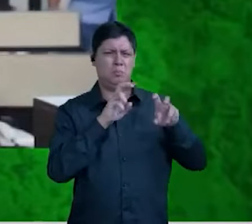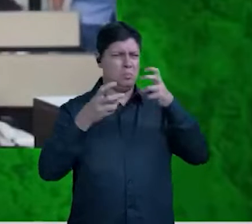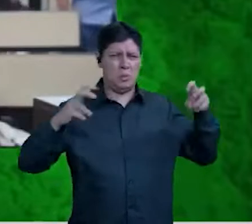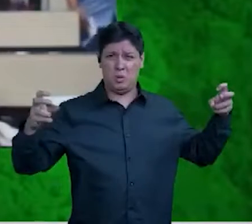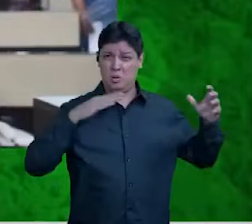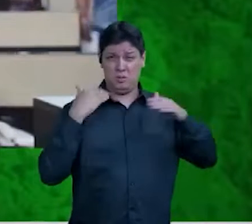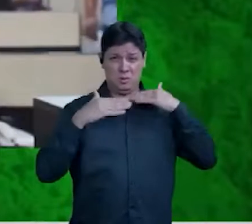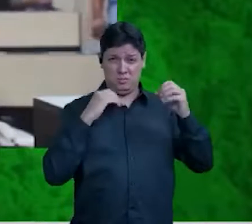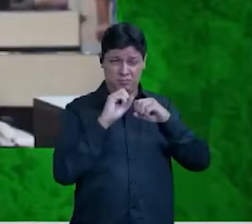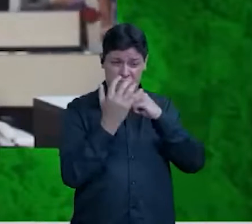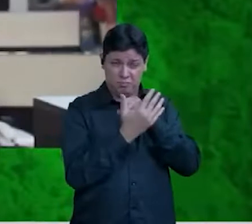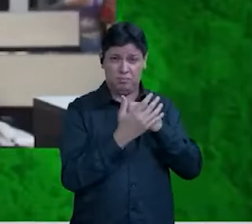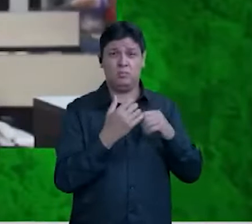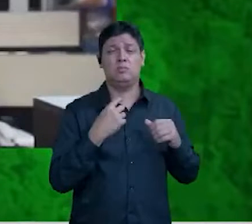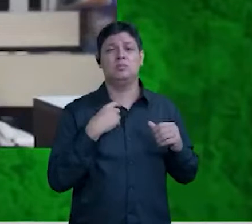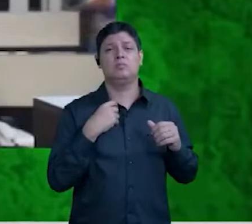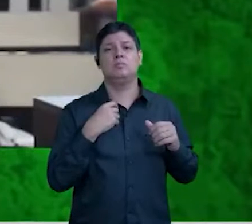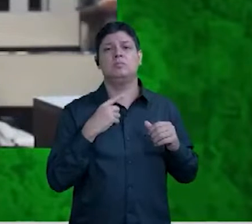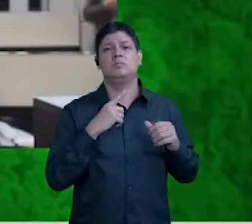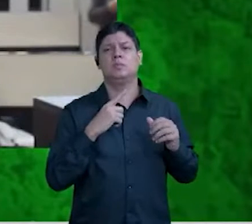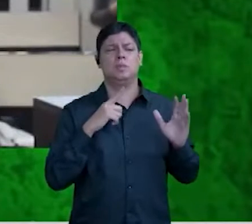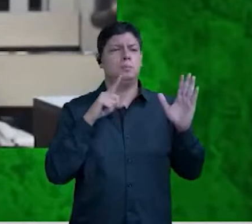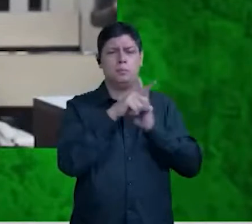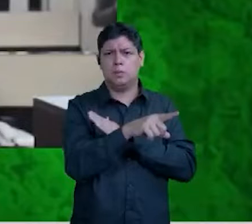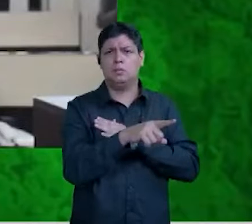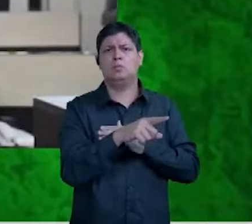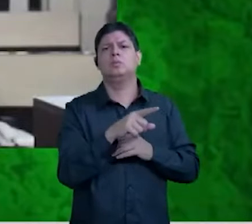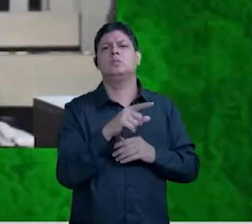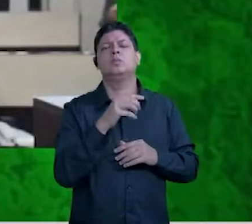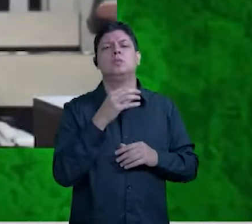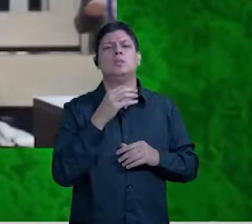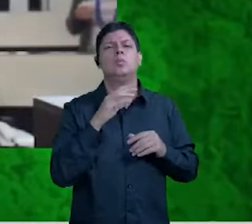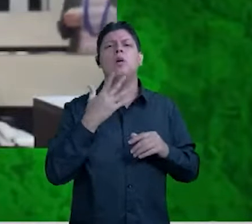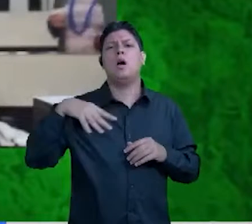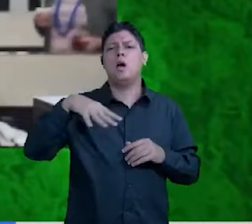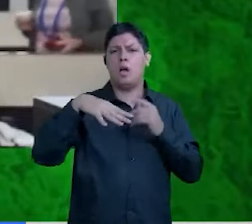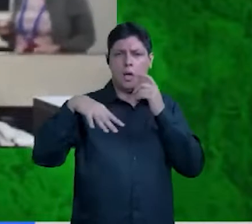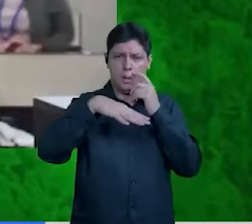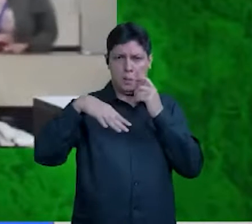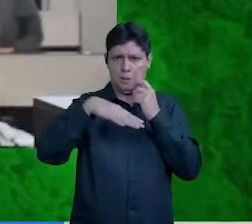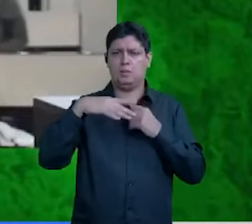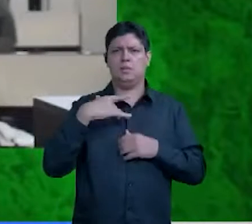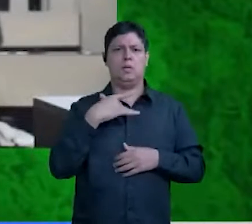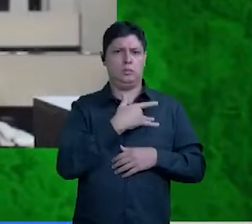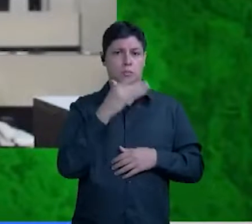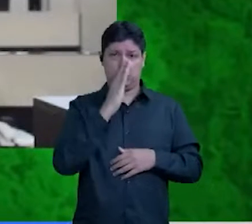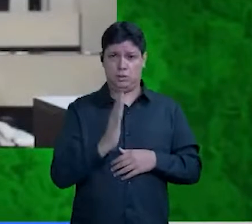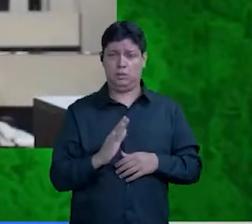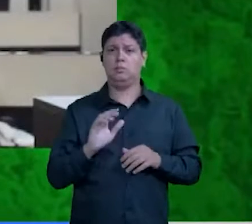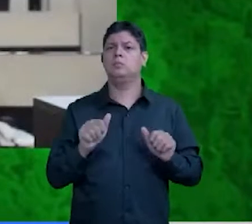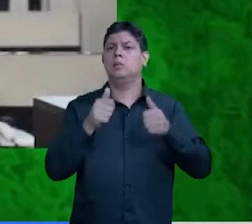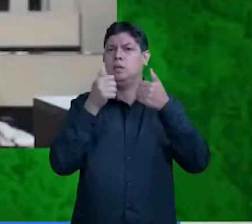nesse sentido é, na opinião da candidata, quais que são as áreas que devem ser privilegiadas da saúde brasileira para que em situações futuras de